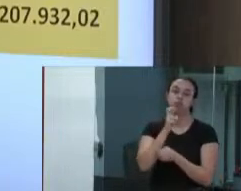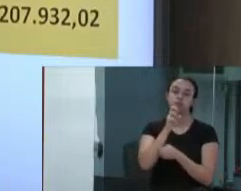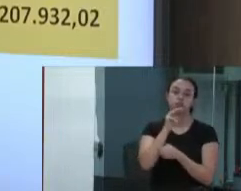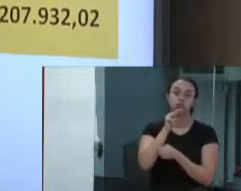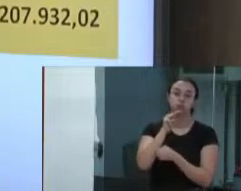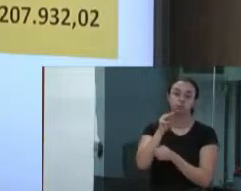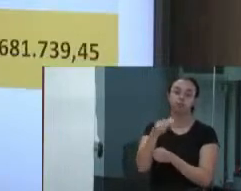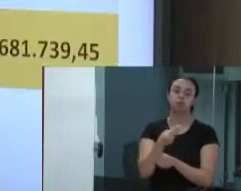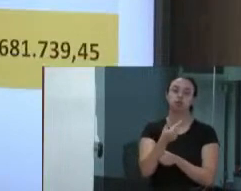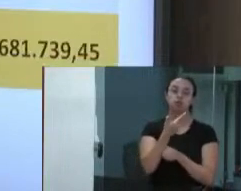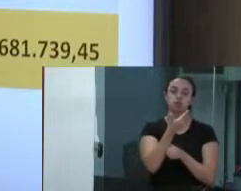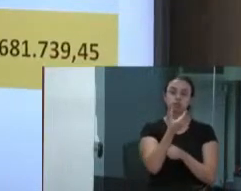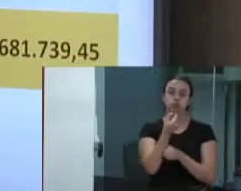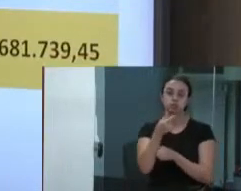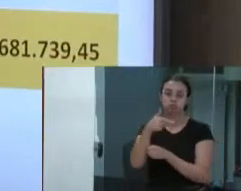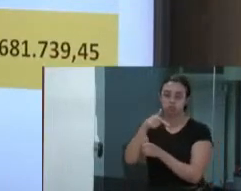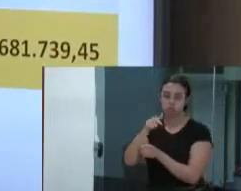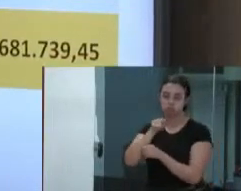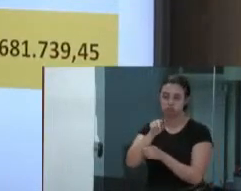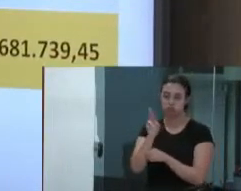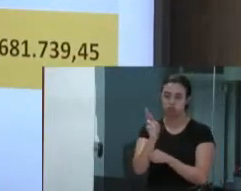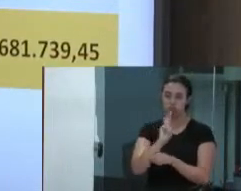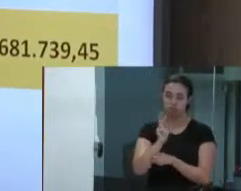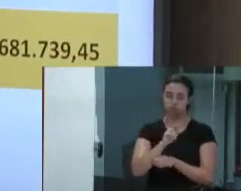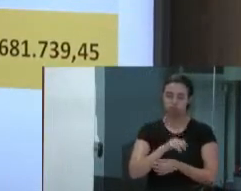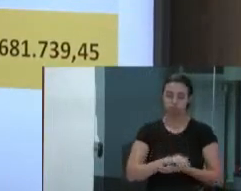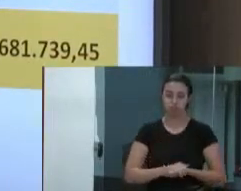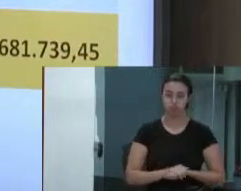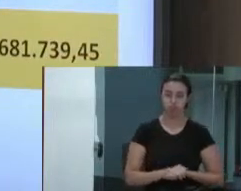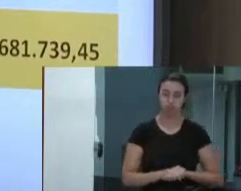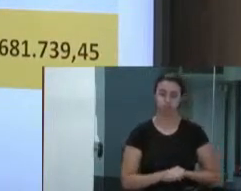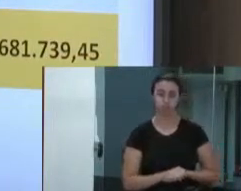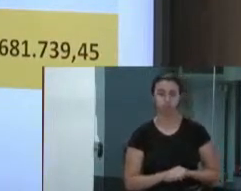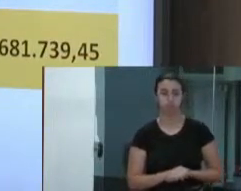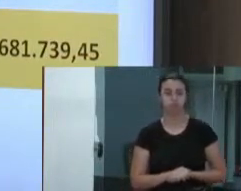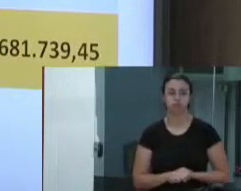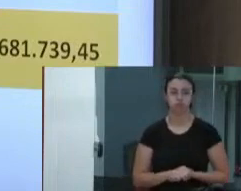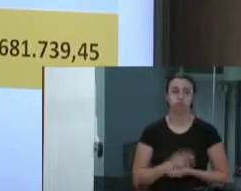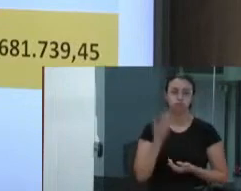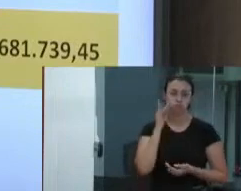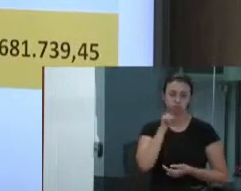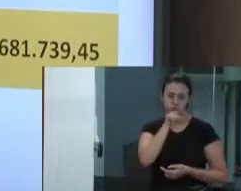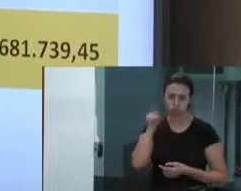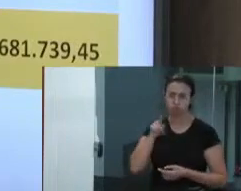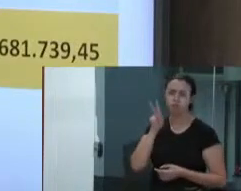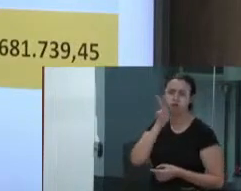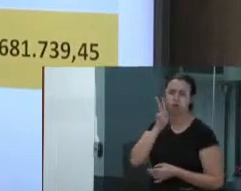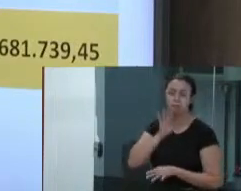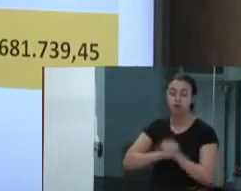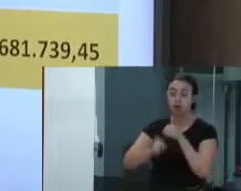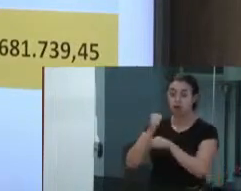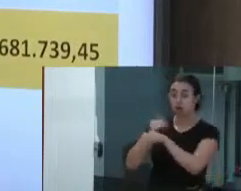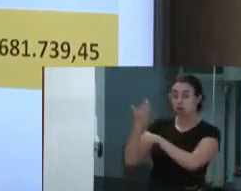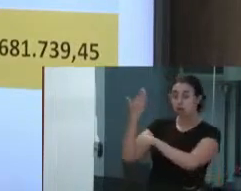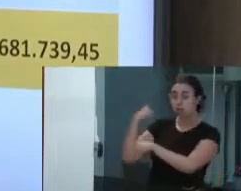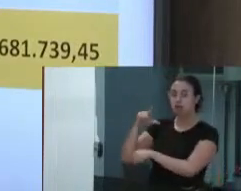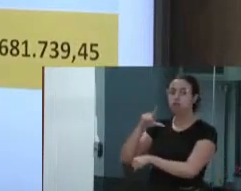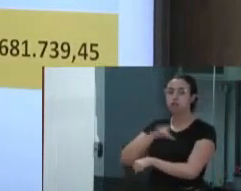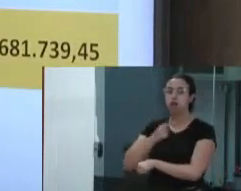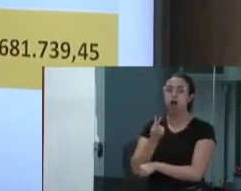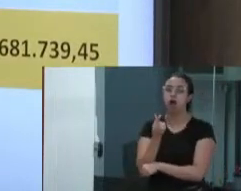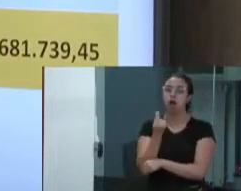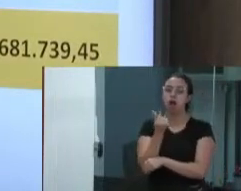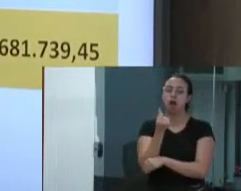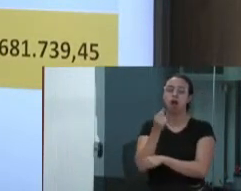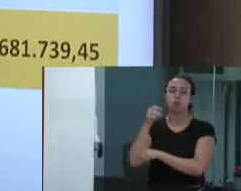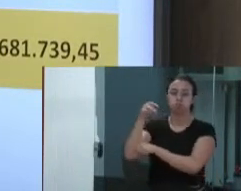5.207.000. E não sei se os senhores, né, se lembram, a gente estava aqui com o superávit, pouco mais de 3 milhões, que era oriundos, né, do Fundo